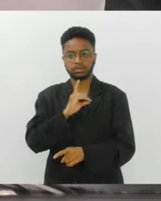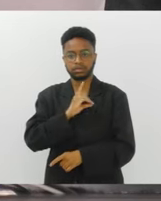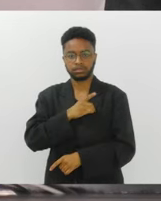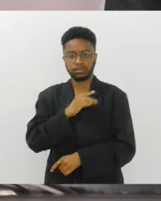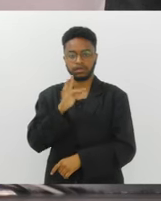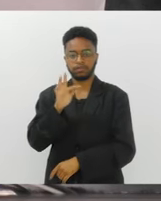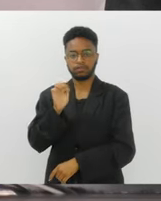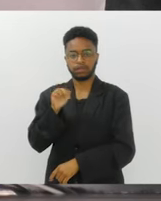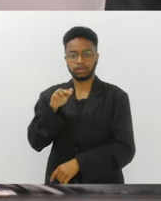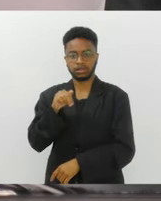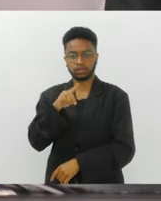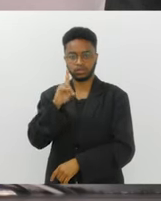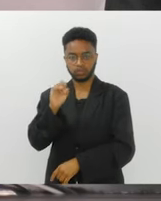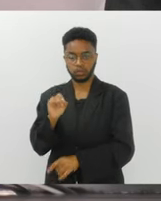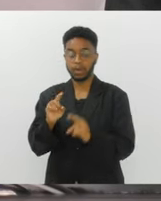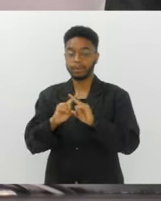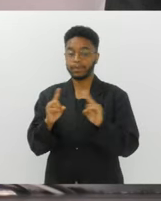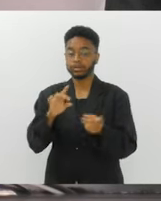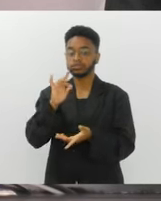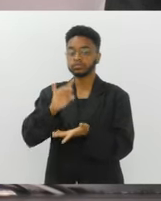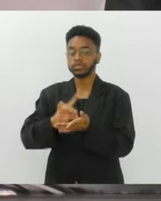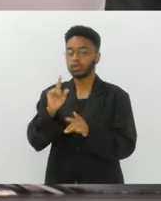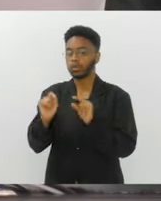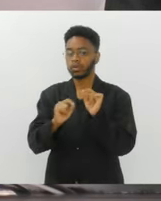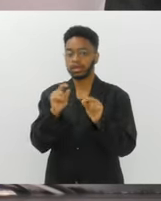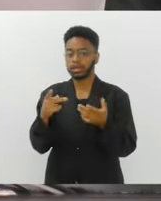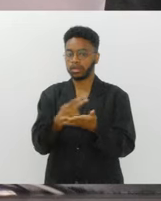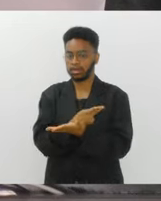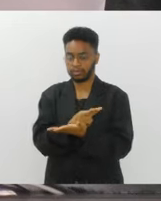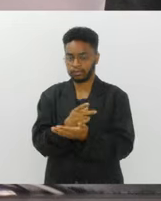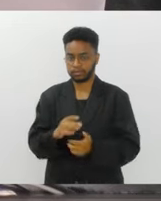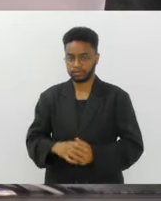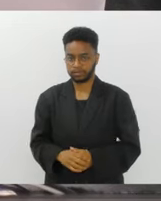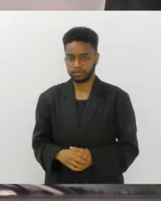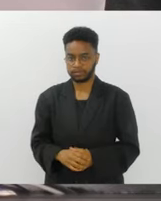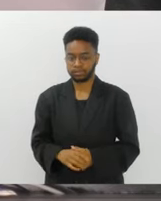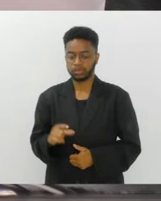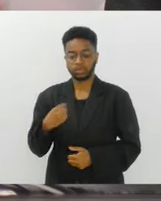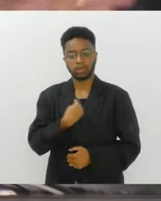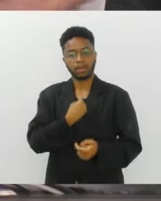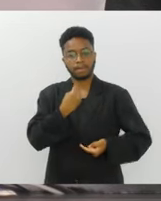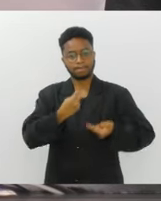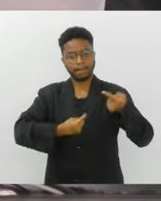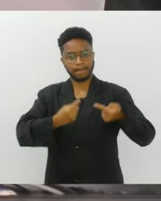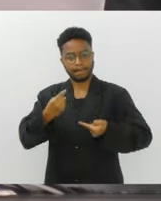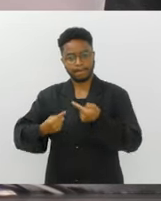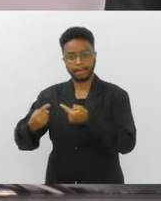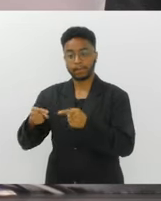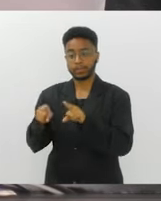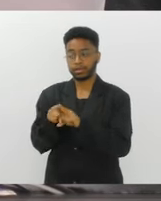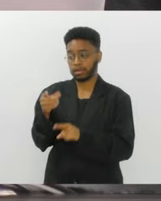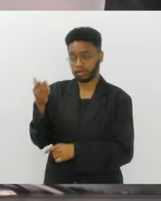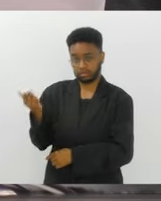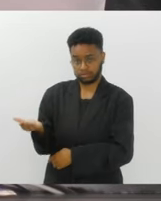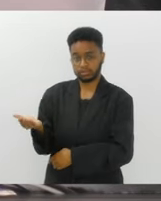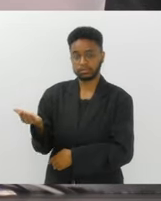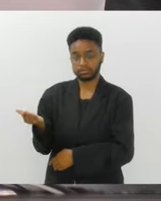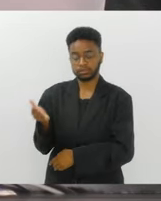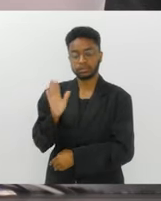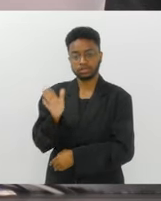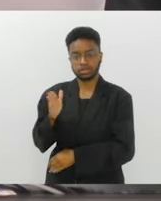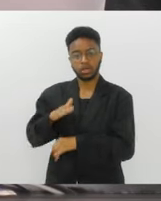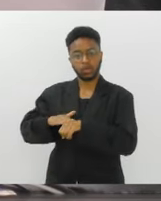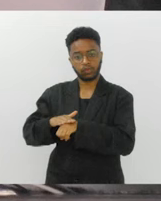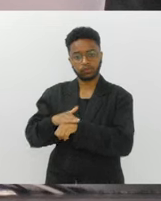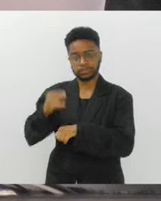Fernando Moraes. Mas o fato, senhor presidente, é que a gente discutia, e o mandato de Vossa Excelência dialogava